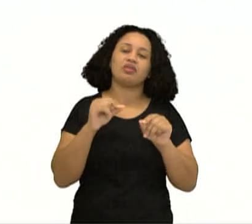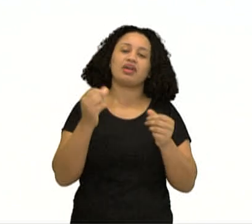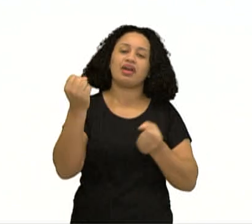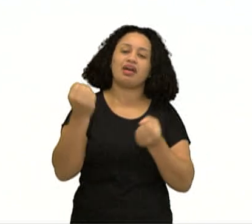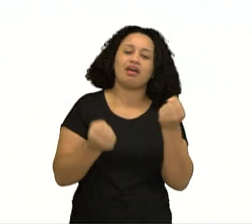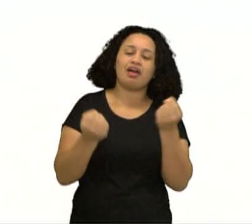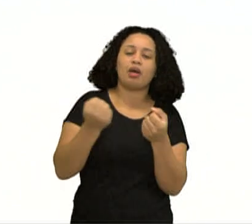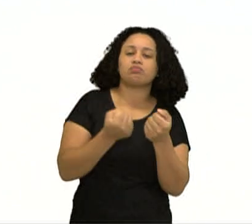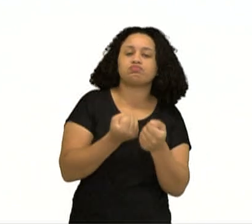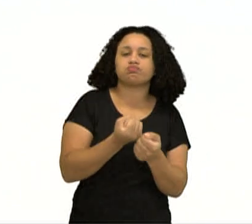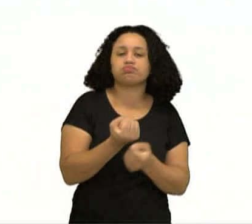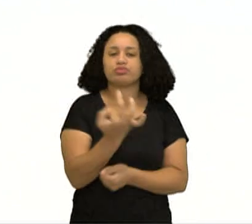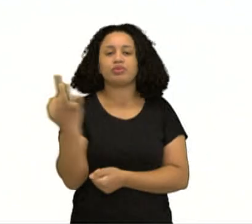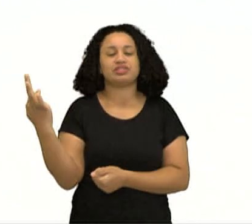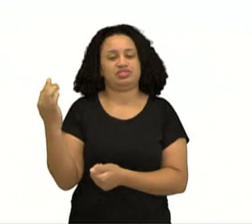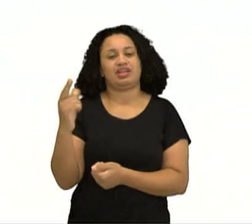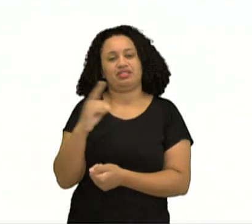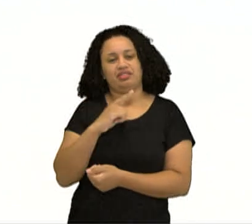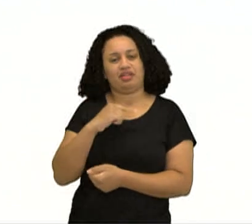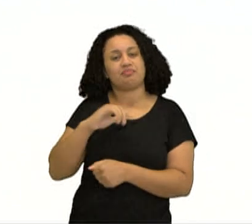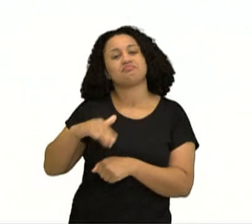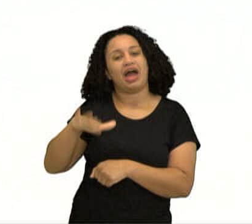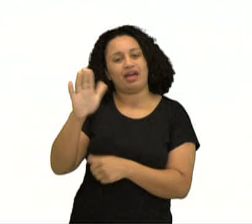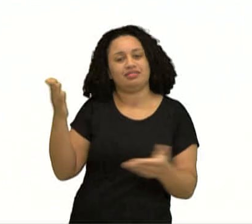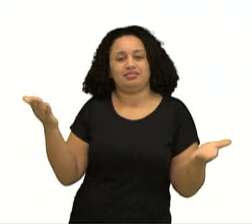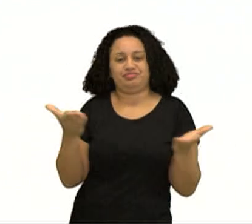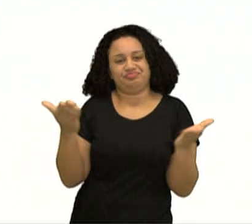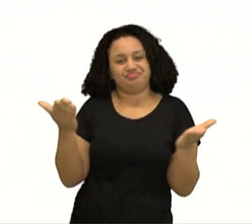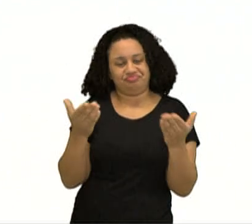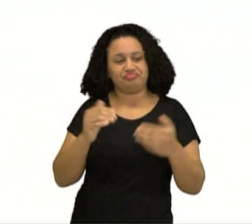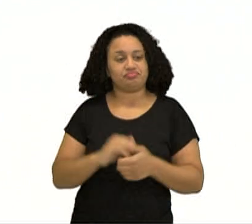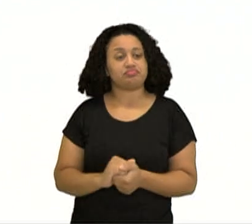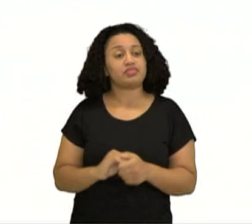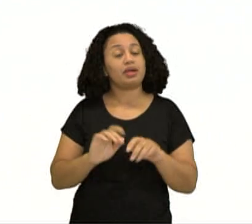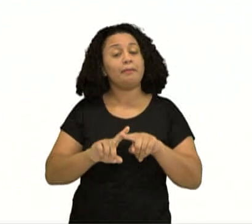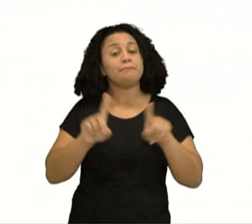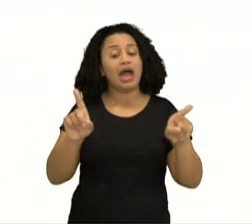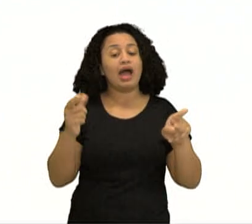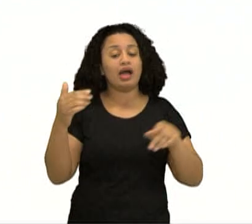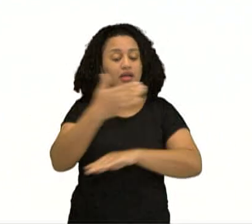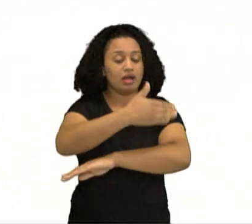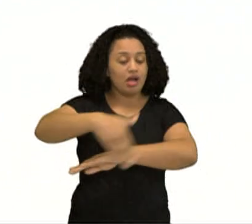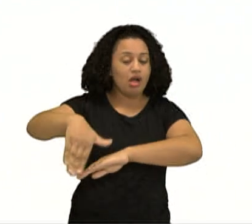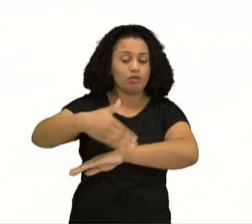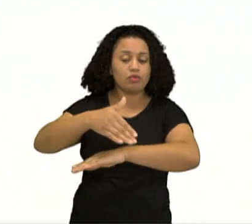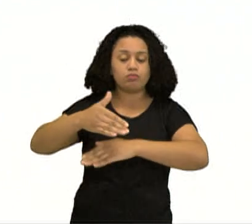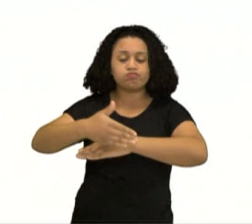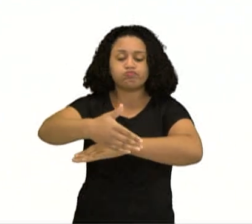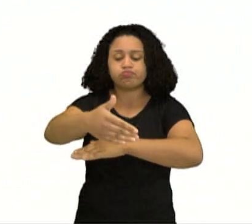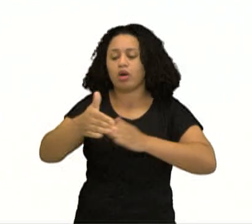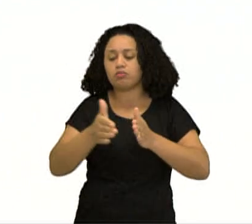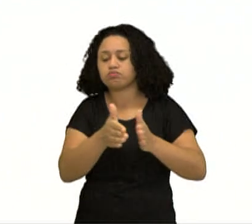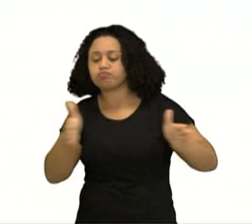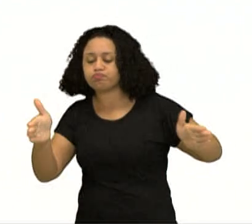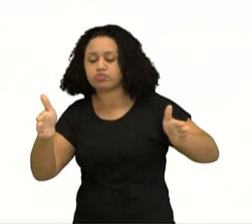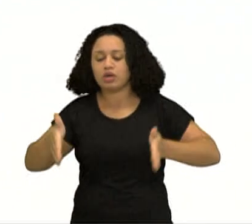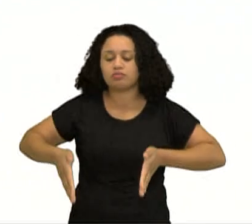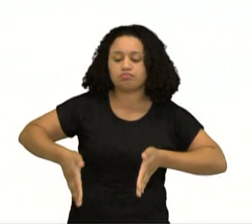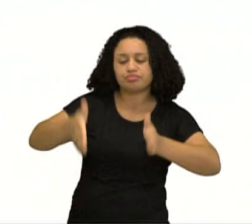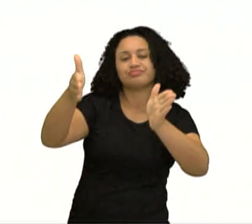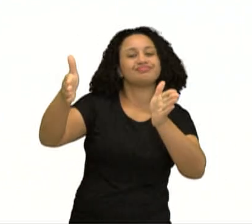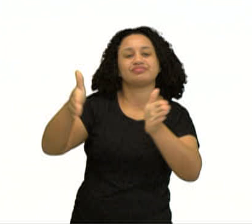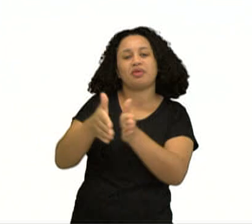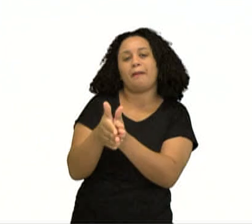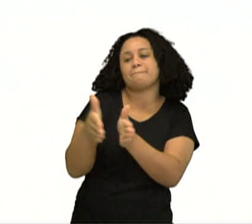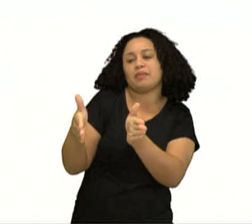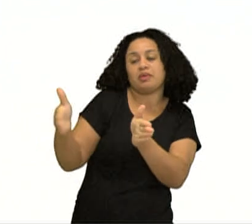amplo crescimento de automóveis nas ruas. No entanto, as vias não cresceram